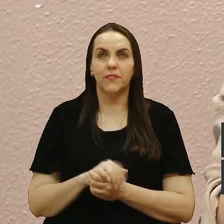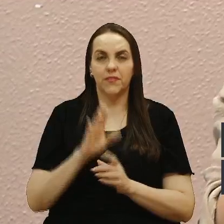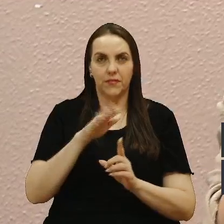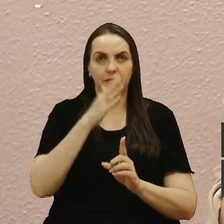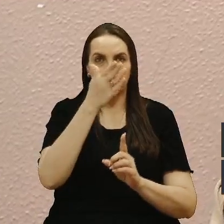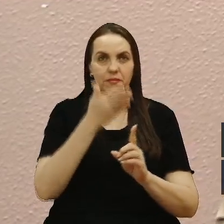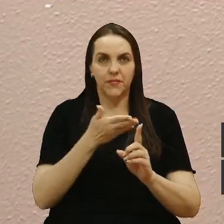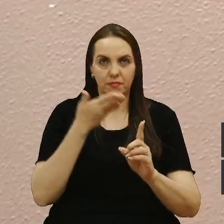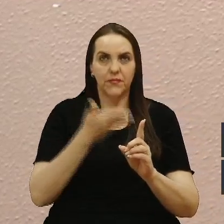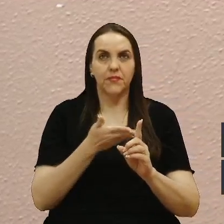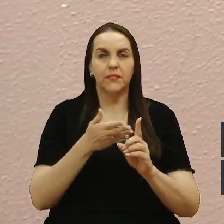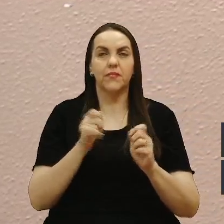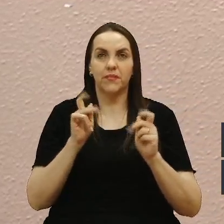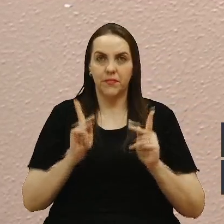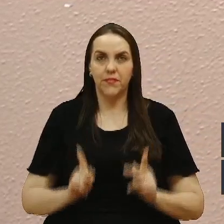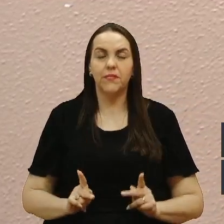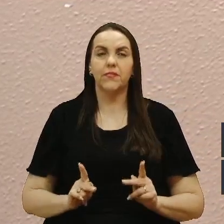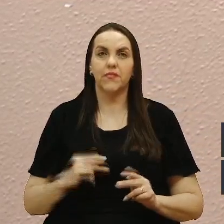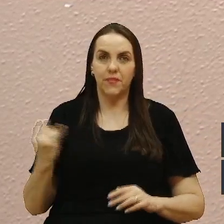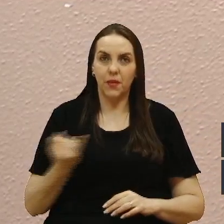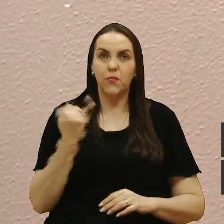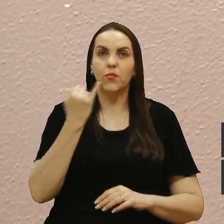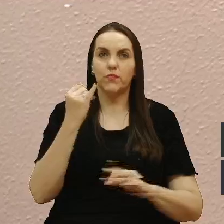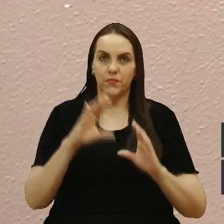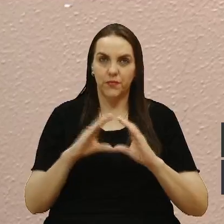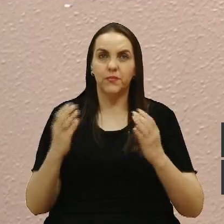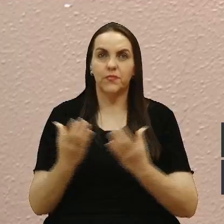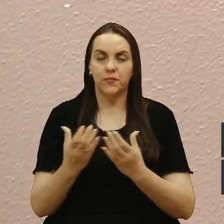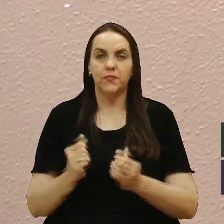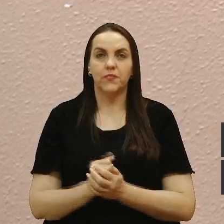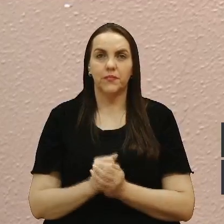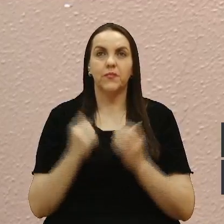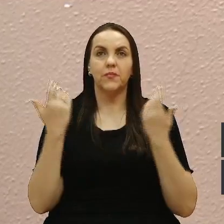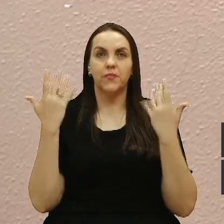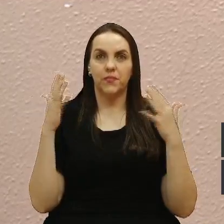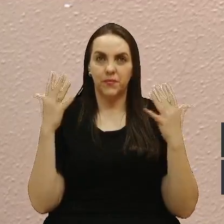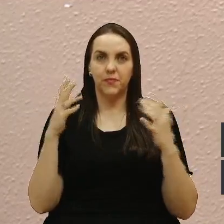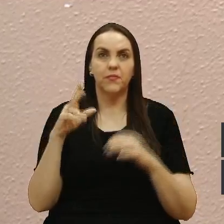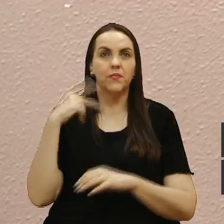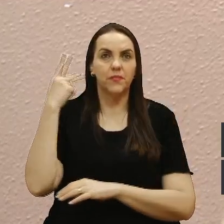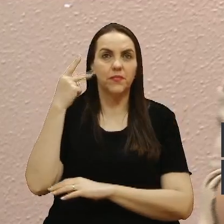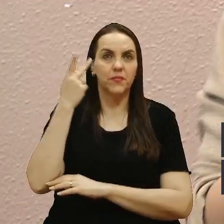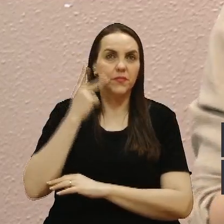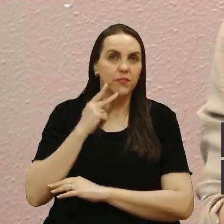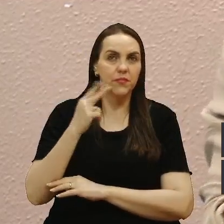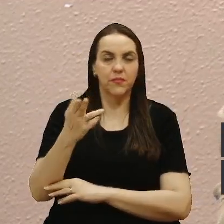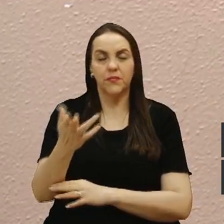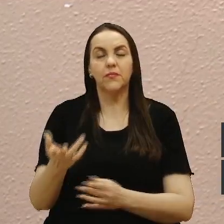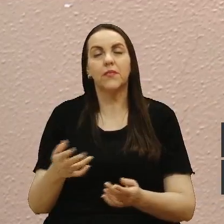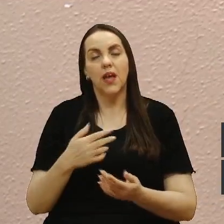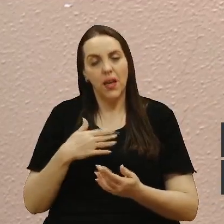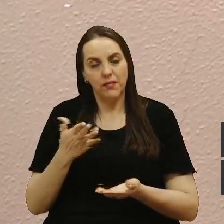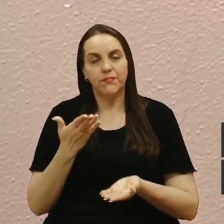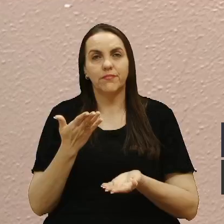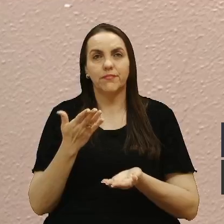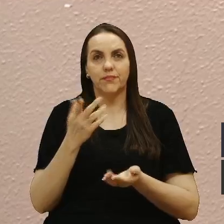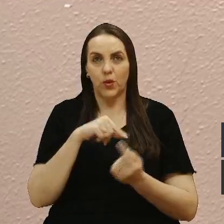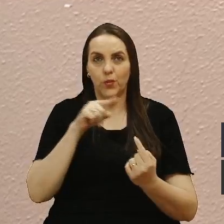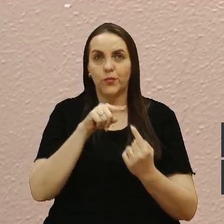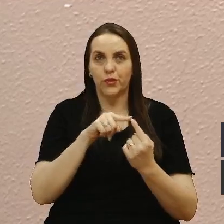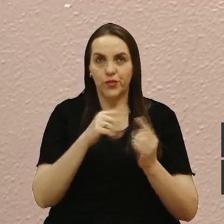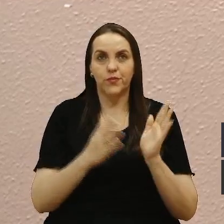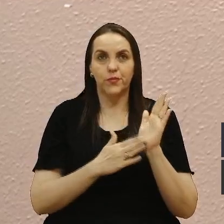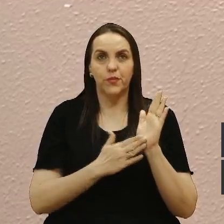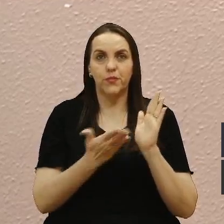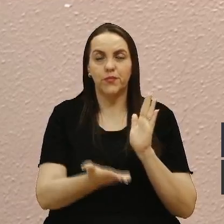homenagear pessoas que fizeram a diferença na sua comunidade. Então, de parabenizar a vereadora Renata Oliveira por essa iniciativa, porque quando nós